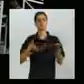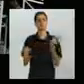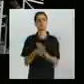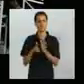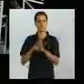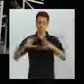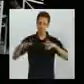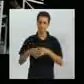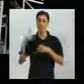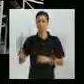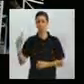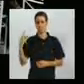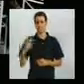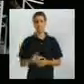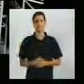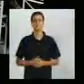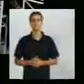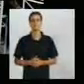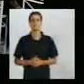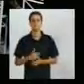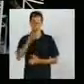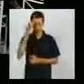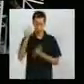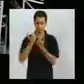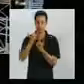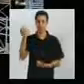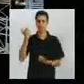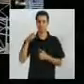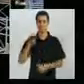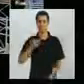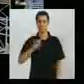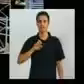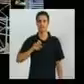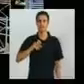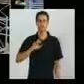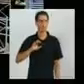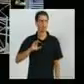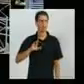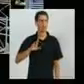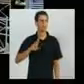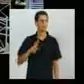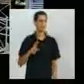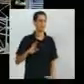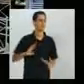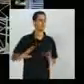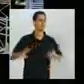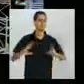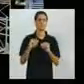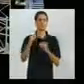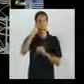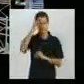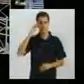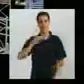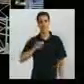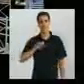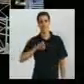dos componentes da diretoria do Aeroclube, de todos os associados do Aeroclube,